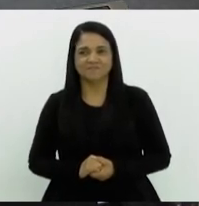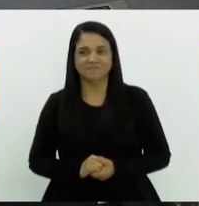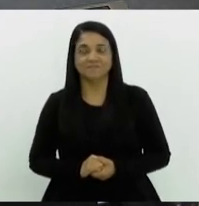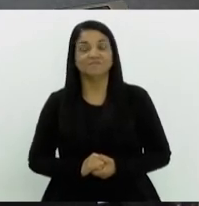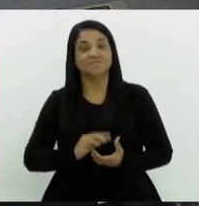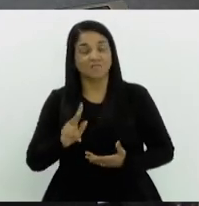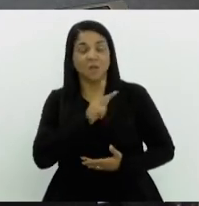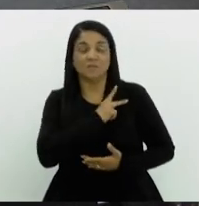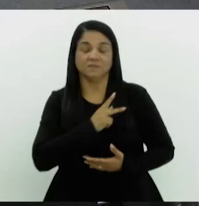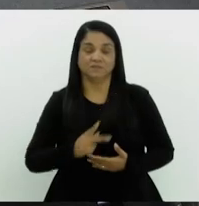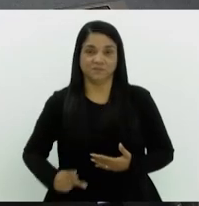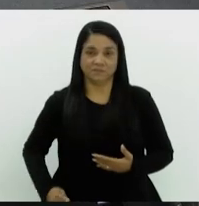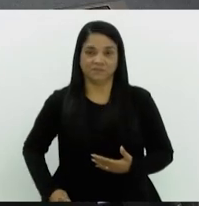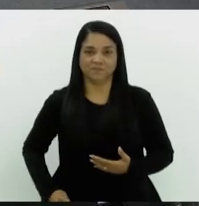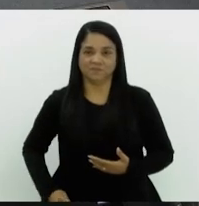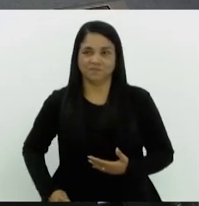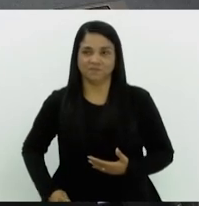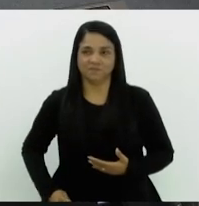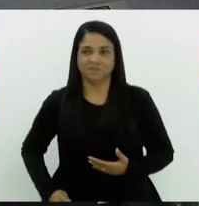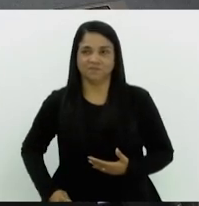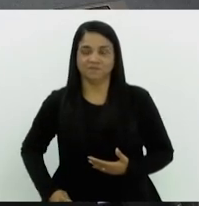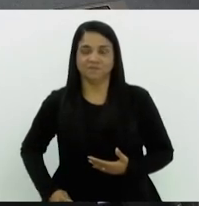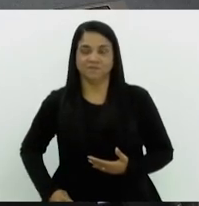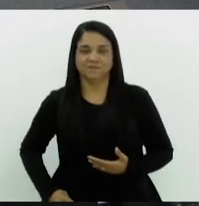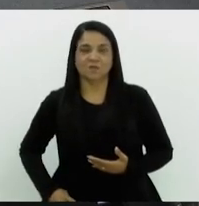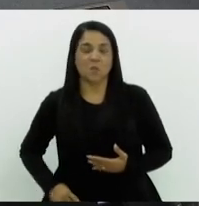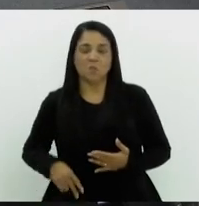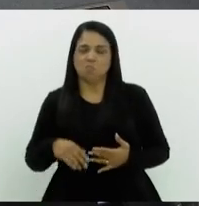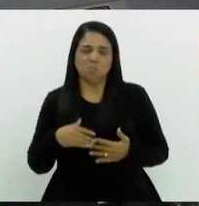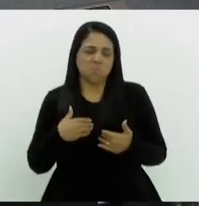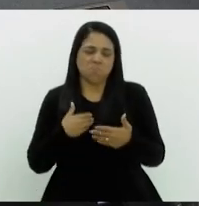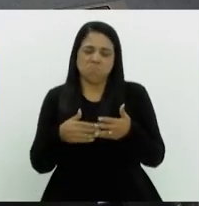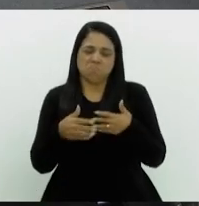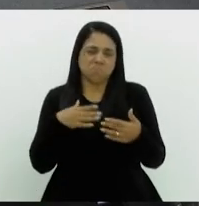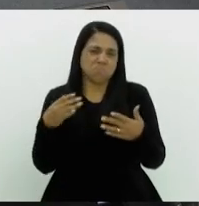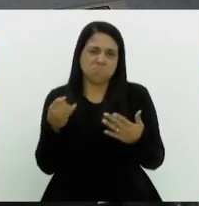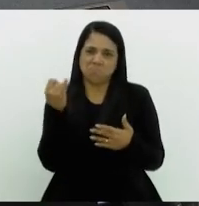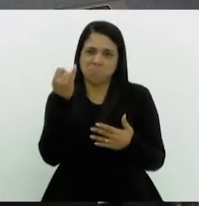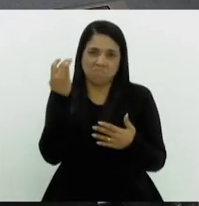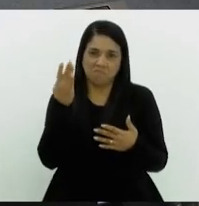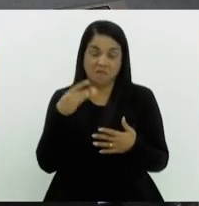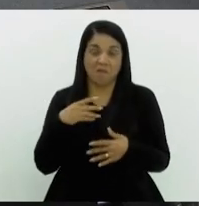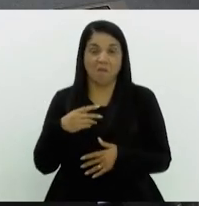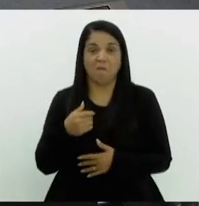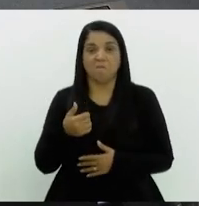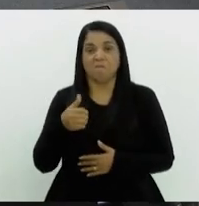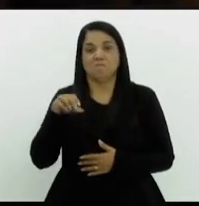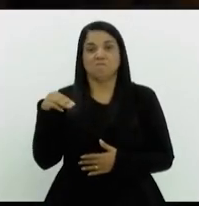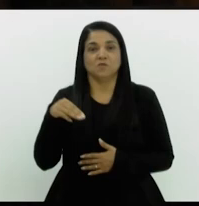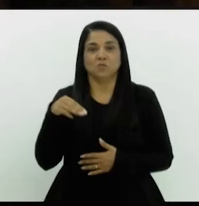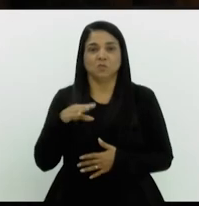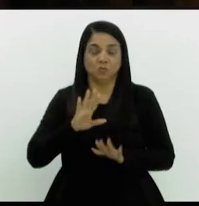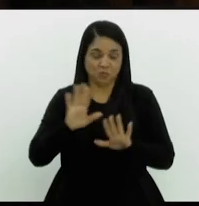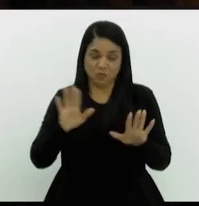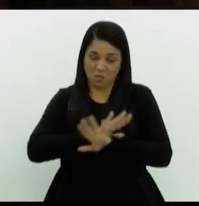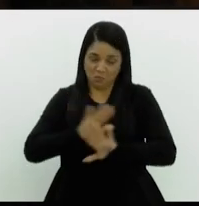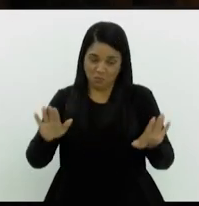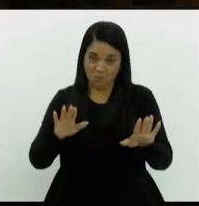Senhor presidente, pouco importa os minutos, contanto que não seja 13, qualquer um serve.